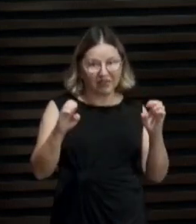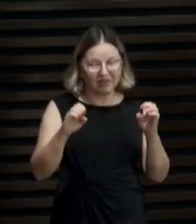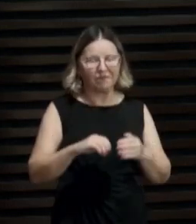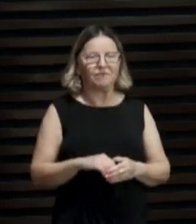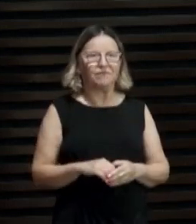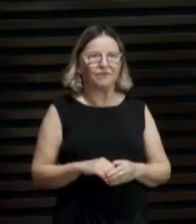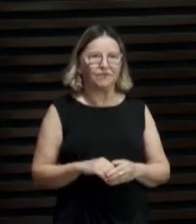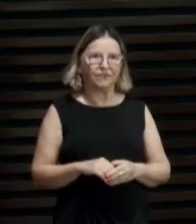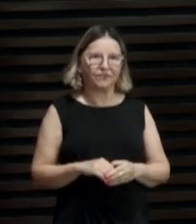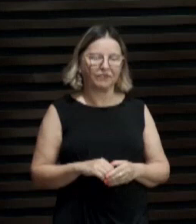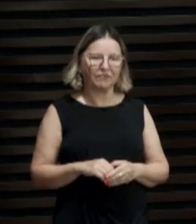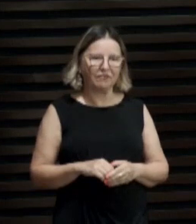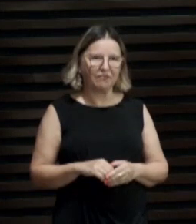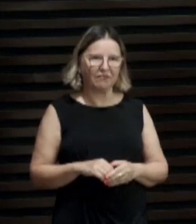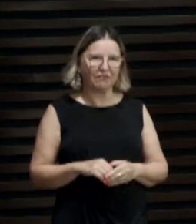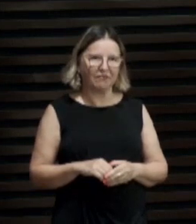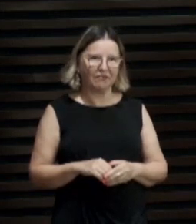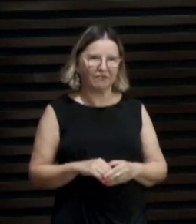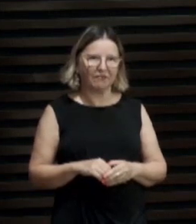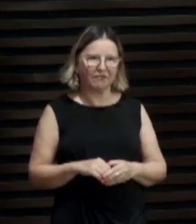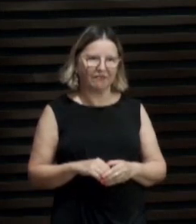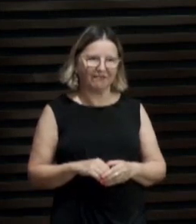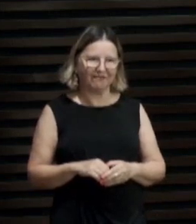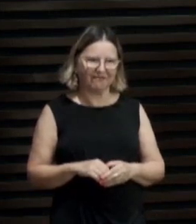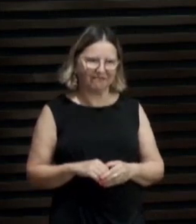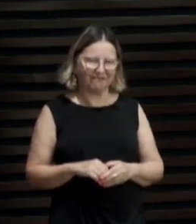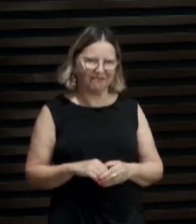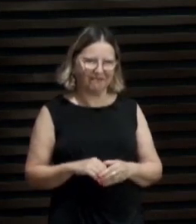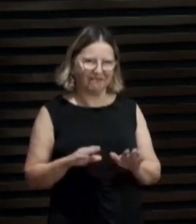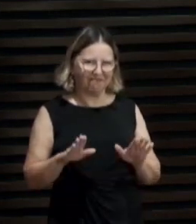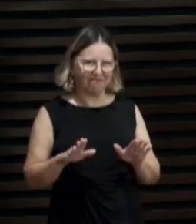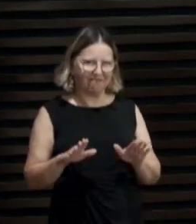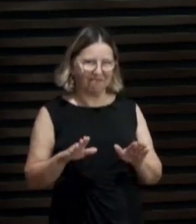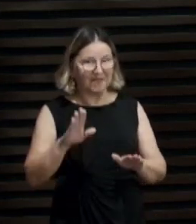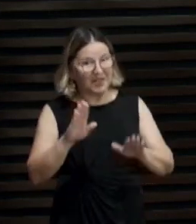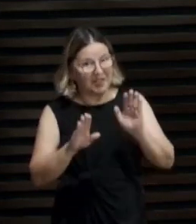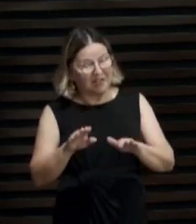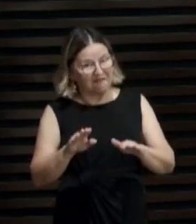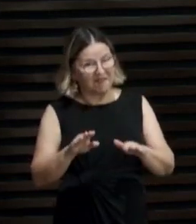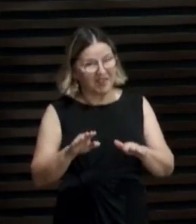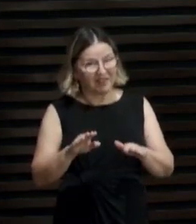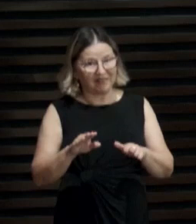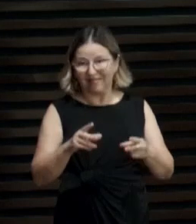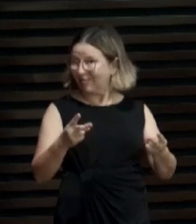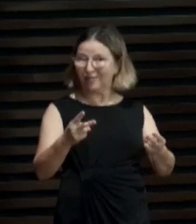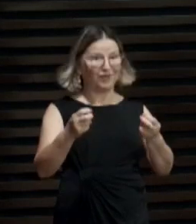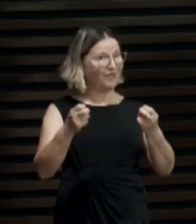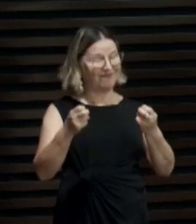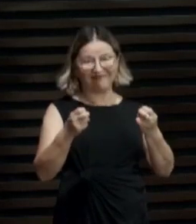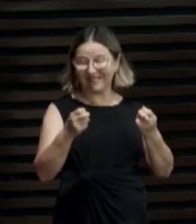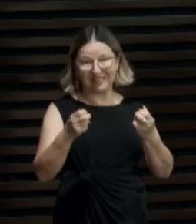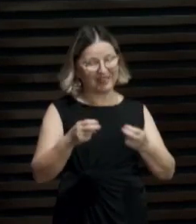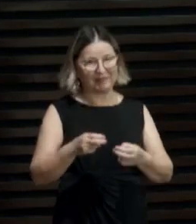a maior parte do nosso tempo numa redoma e não conseguimos perceber isso. Mas é